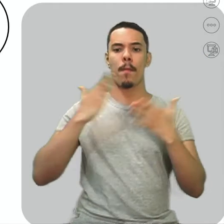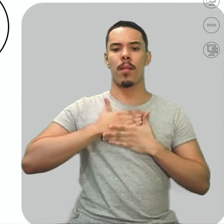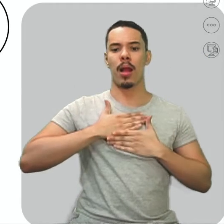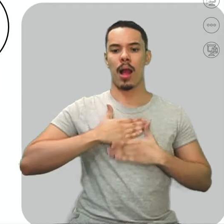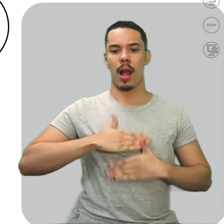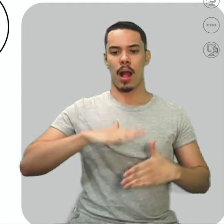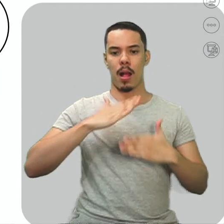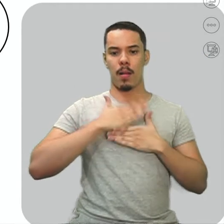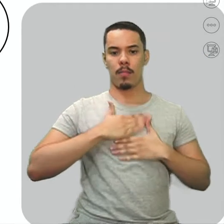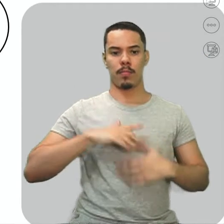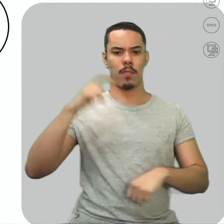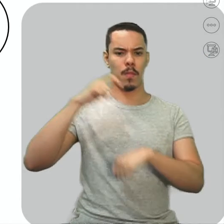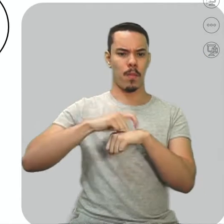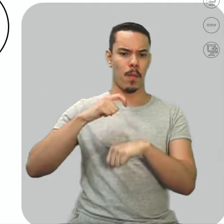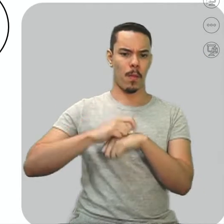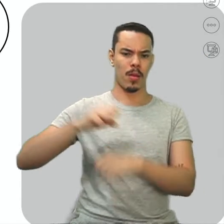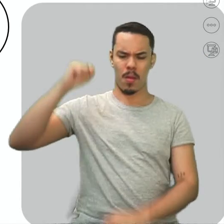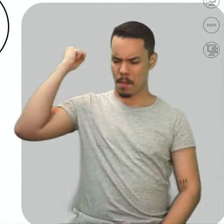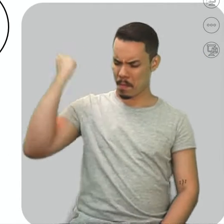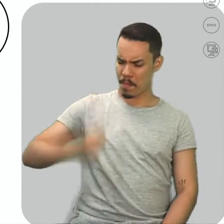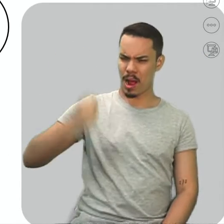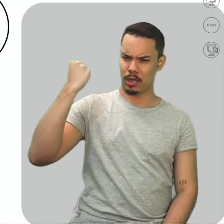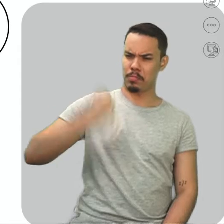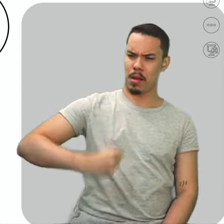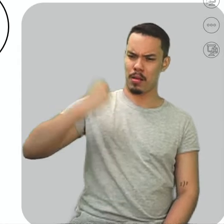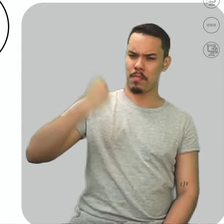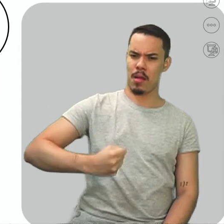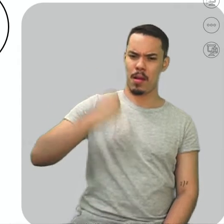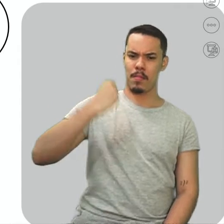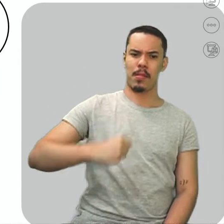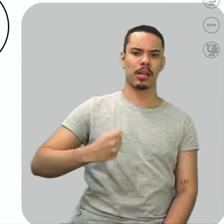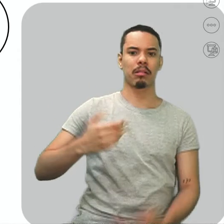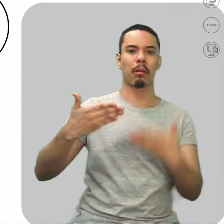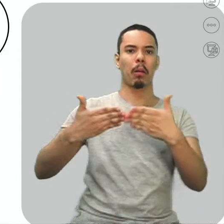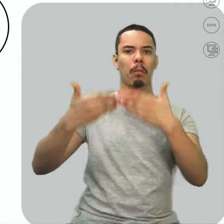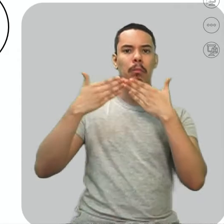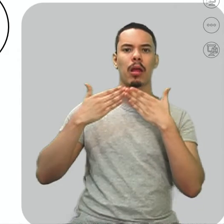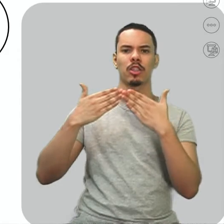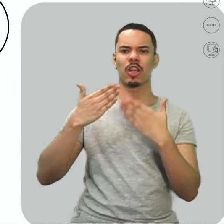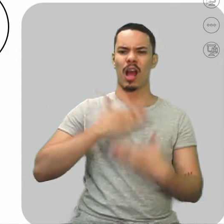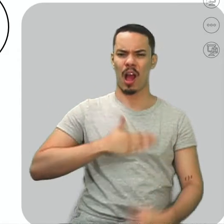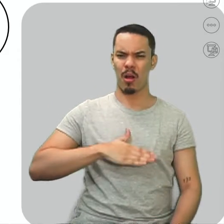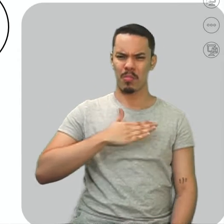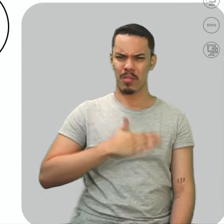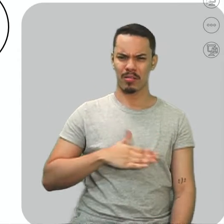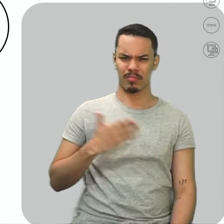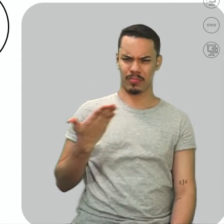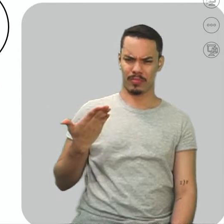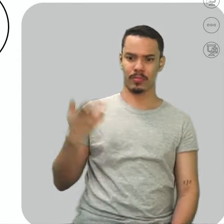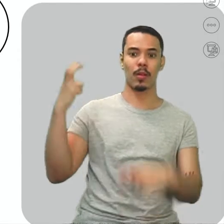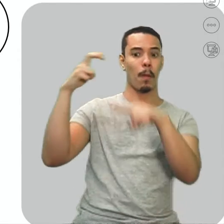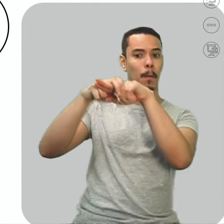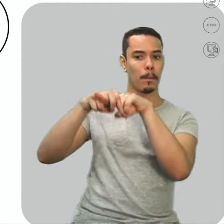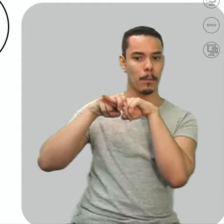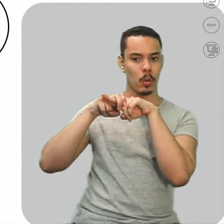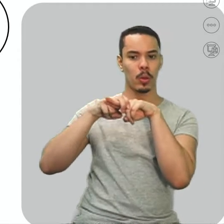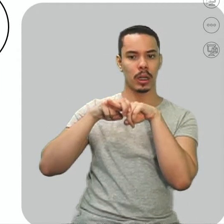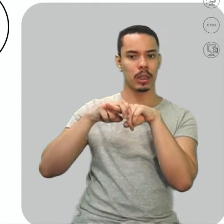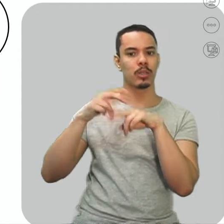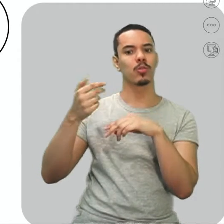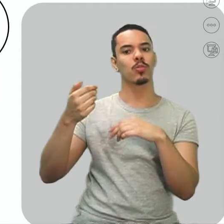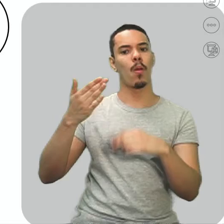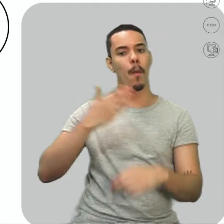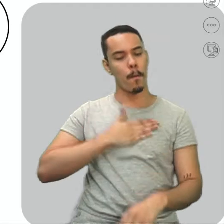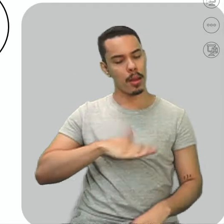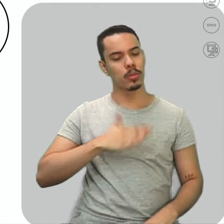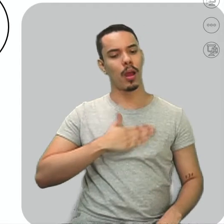o momento que ele bate em cima da mesa e não é por isso eu